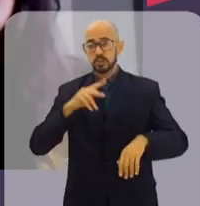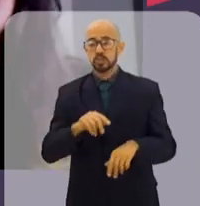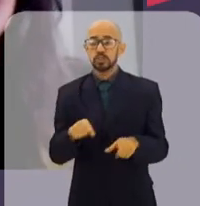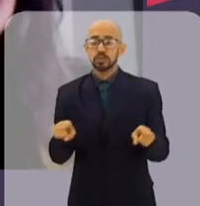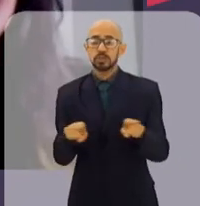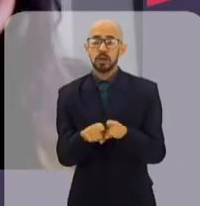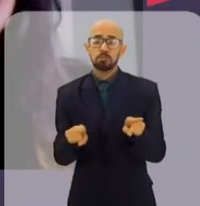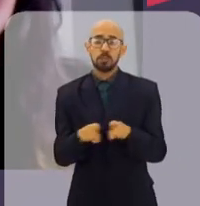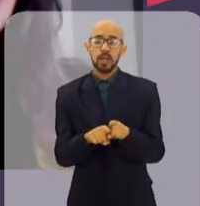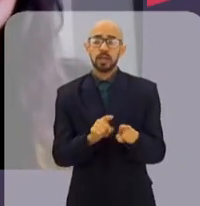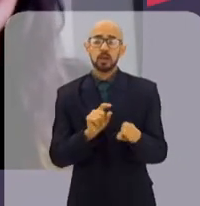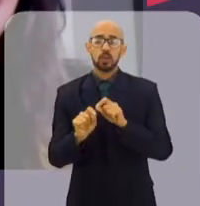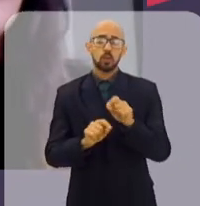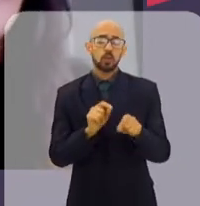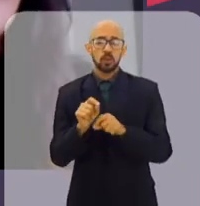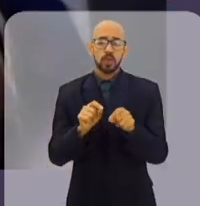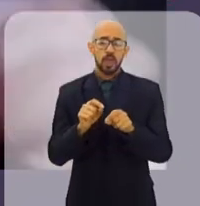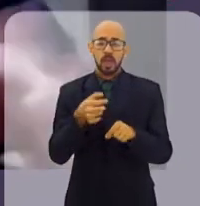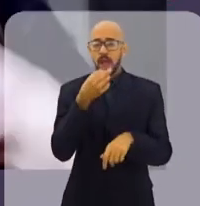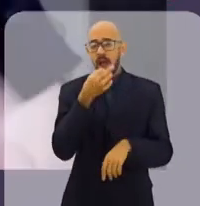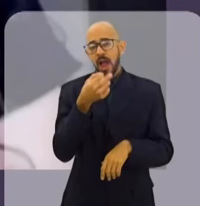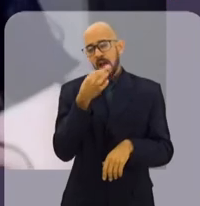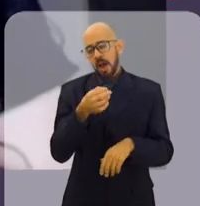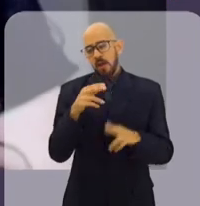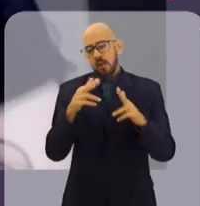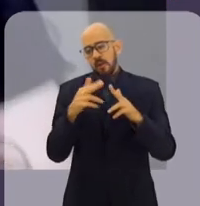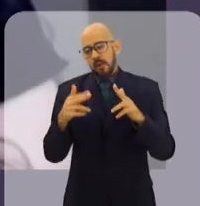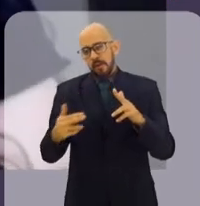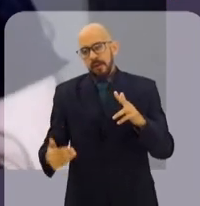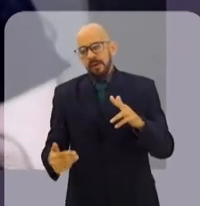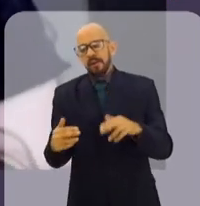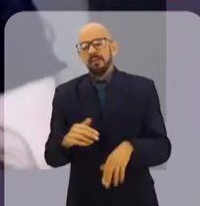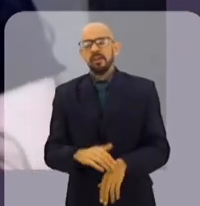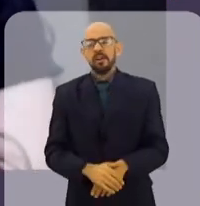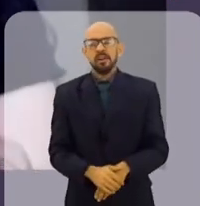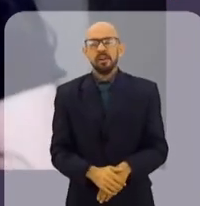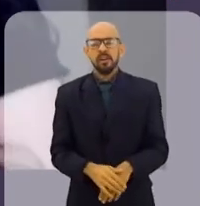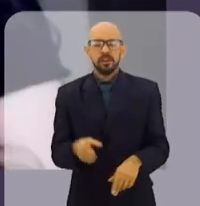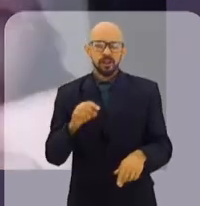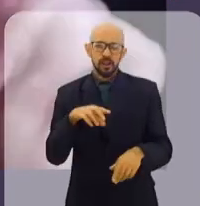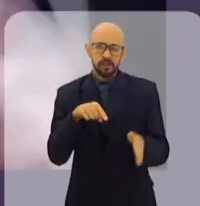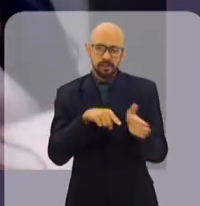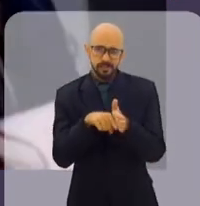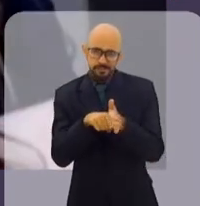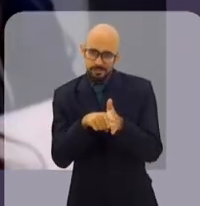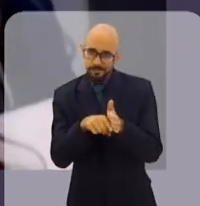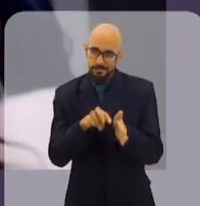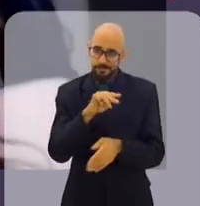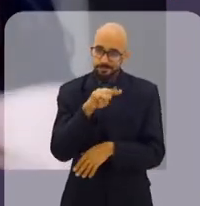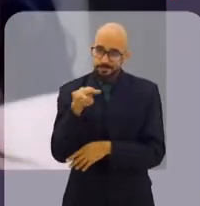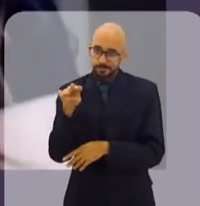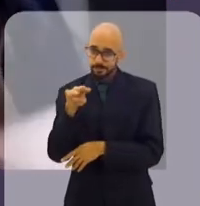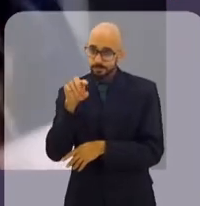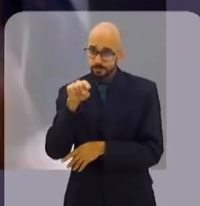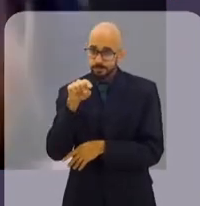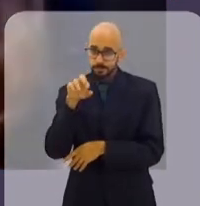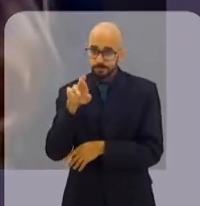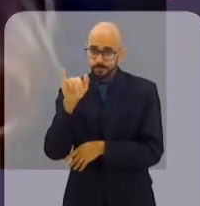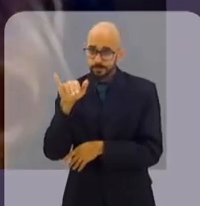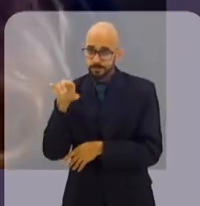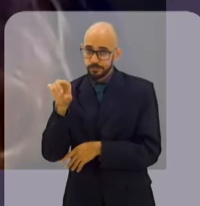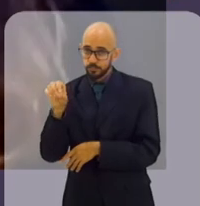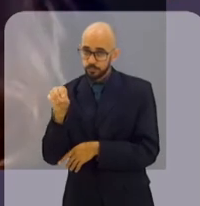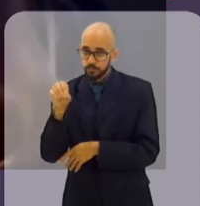FRJ. É só procurar lá, www.radiofrj, tem o nosso cantinho